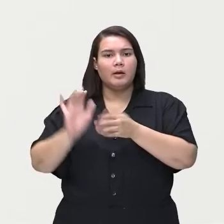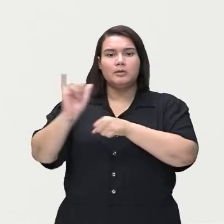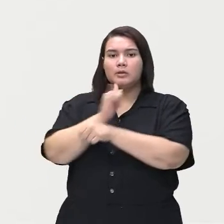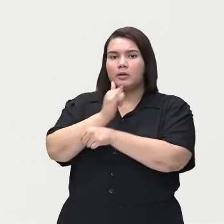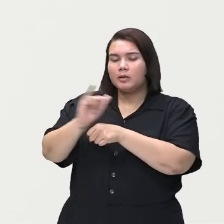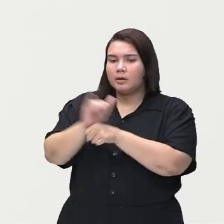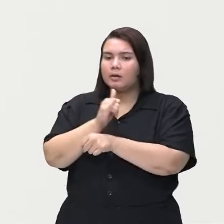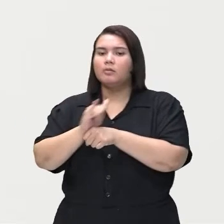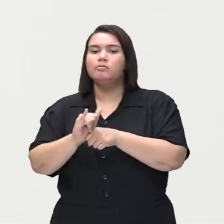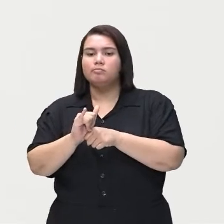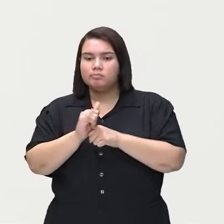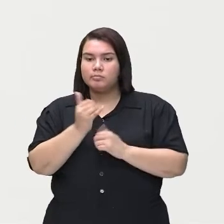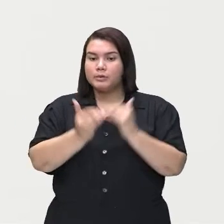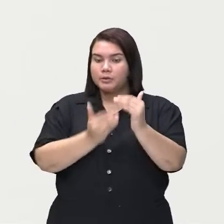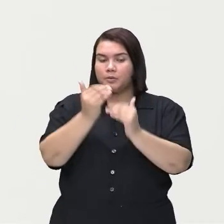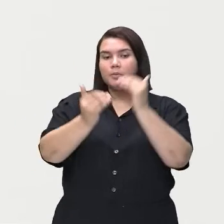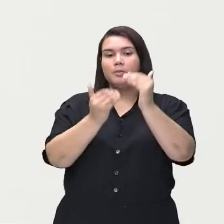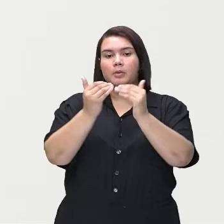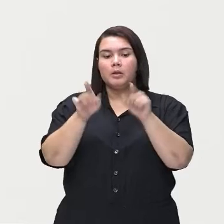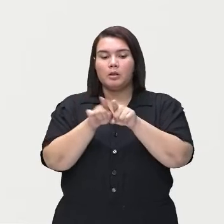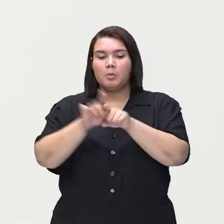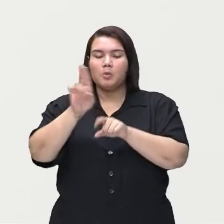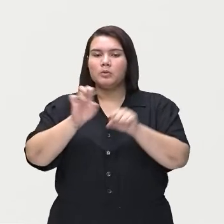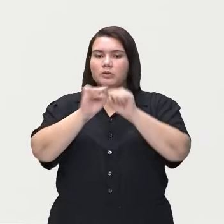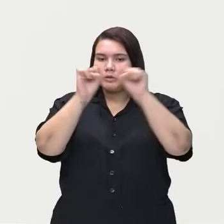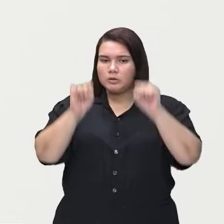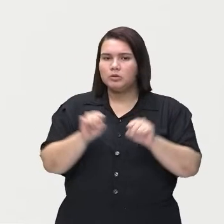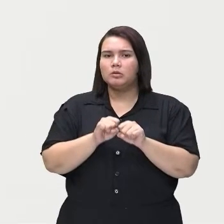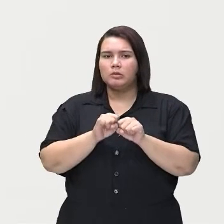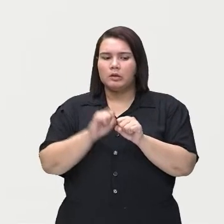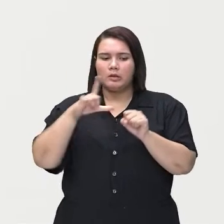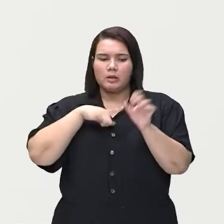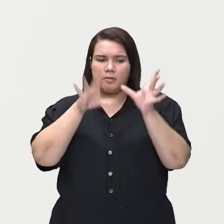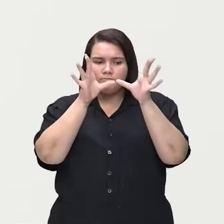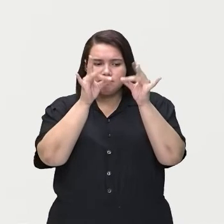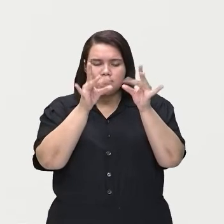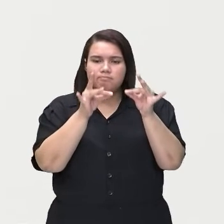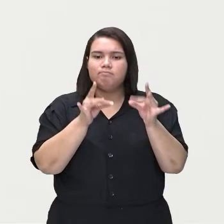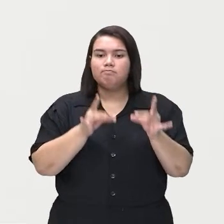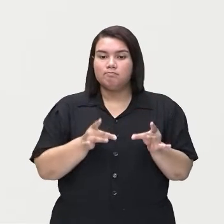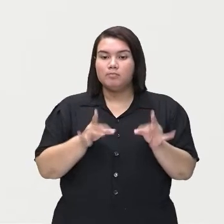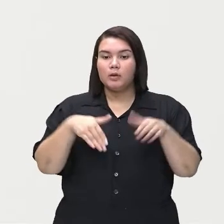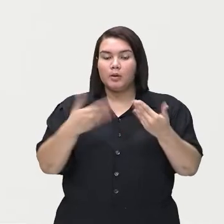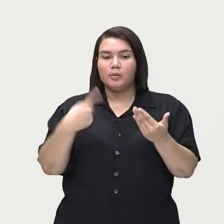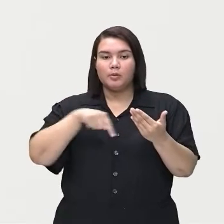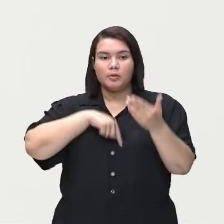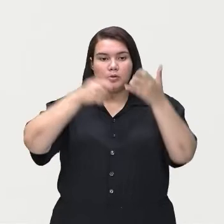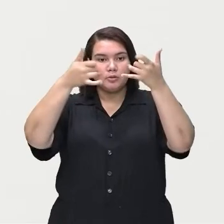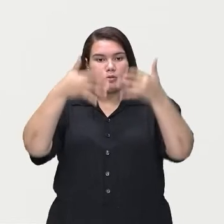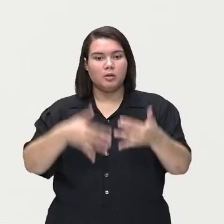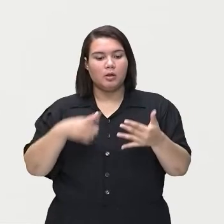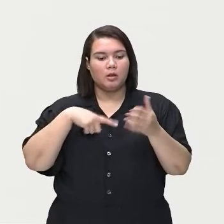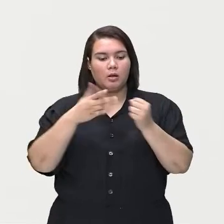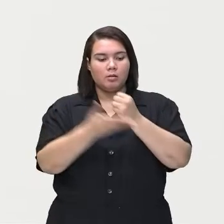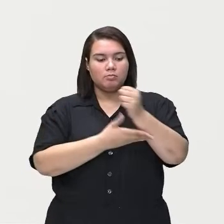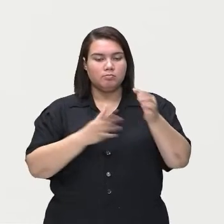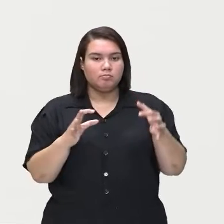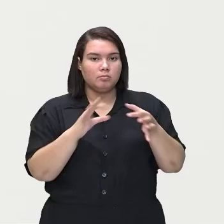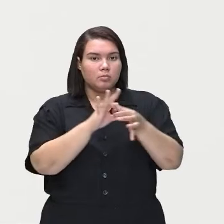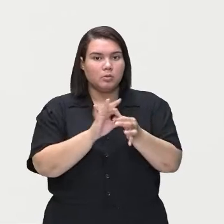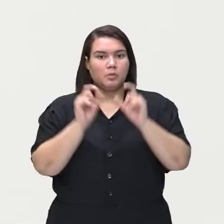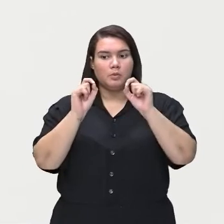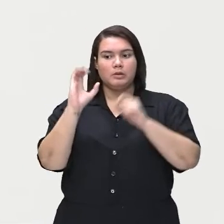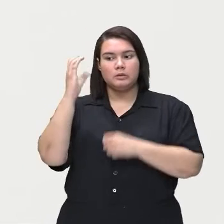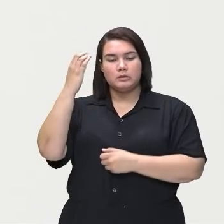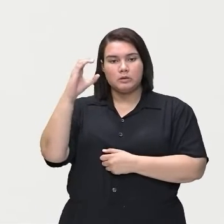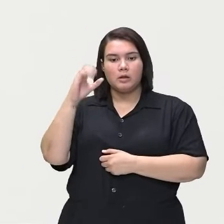foram desenvolvendo e sistemática. Eles eram muito criteriosos, por isso que nós dizemos que era baseada numa